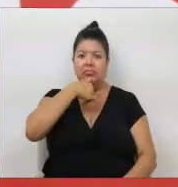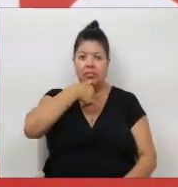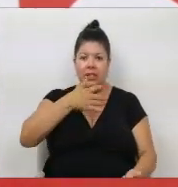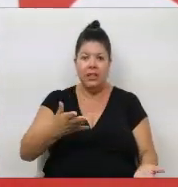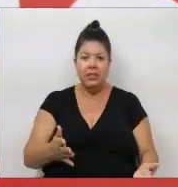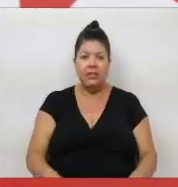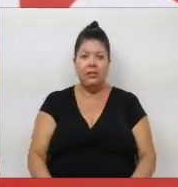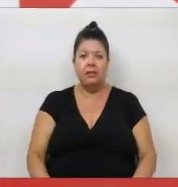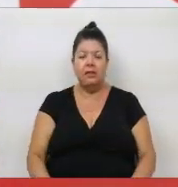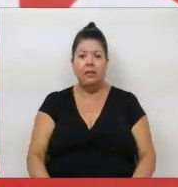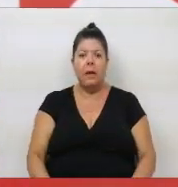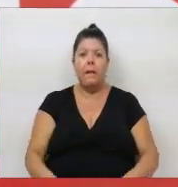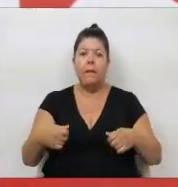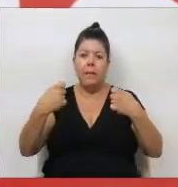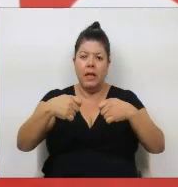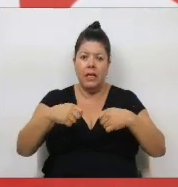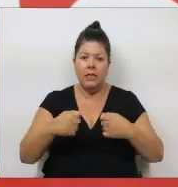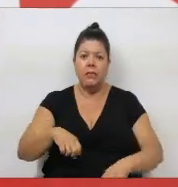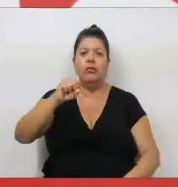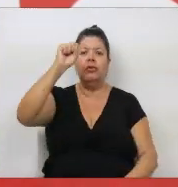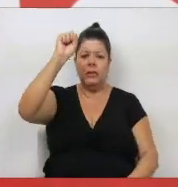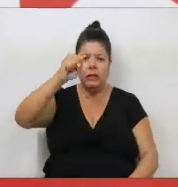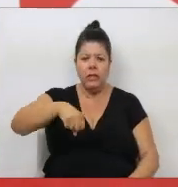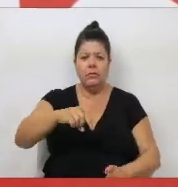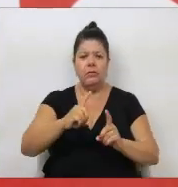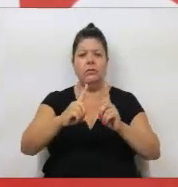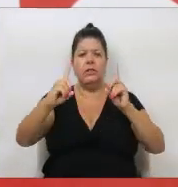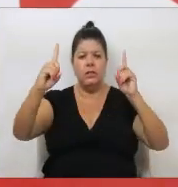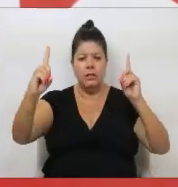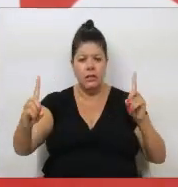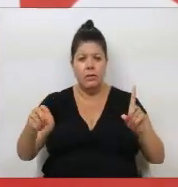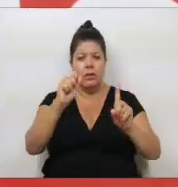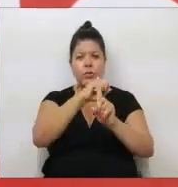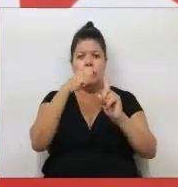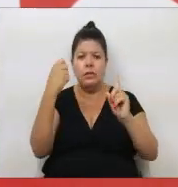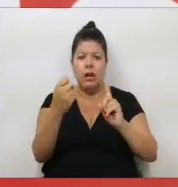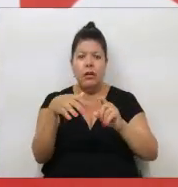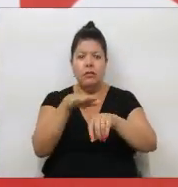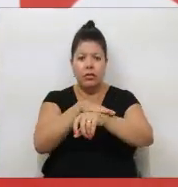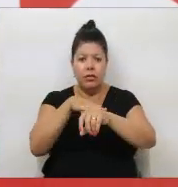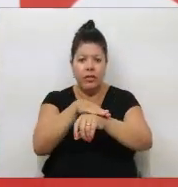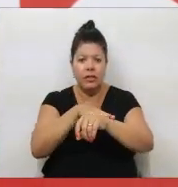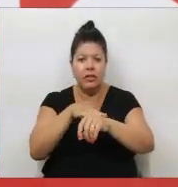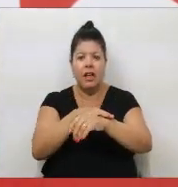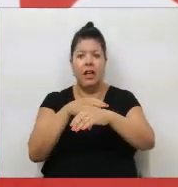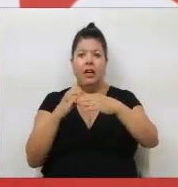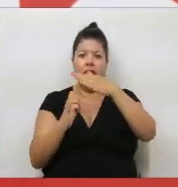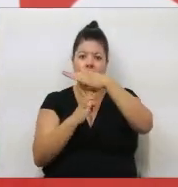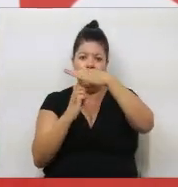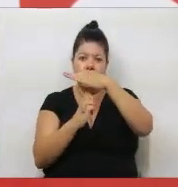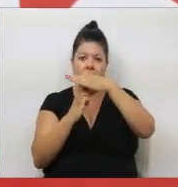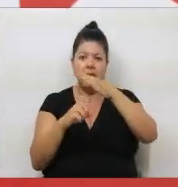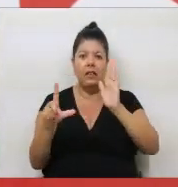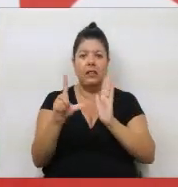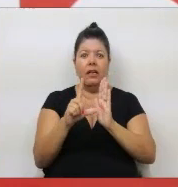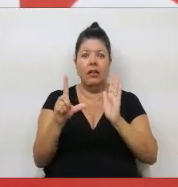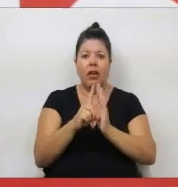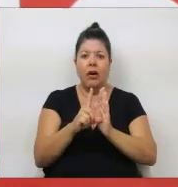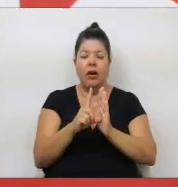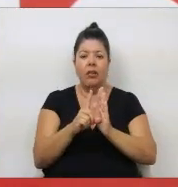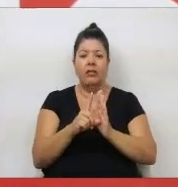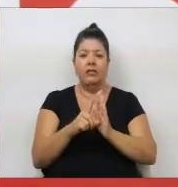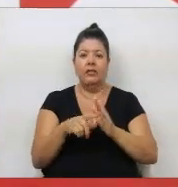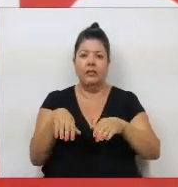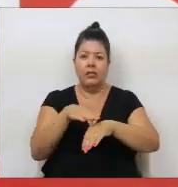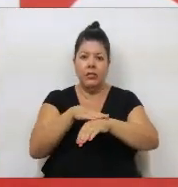é pelo isolamento social, sim, e que haja uma discussão muito clara com os empresários, que haja uma discussão muito clara